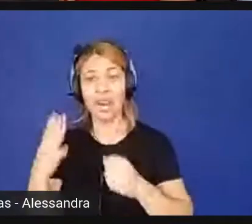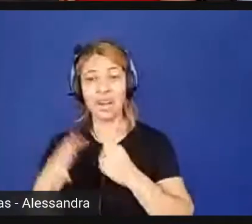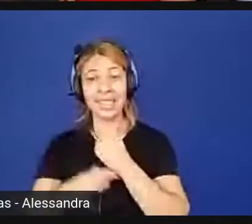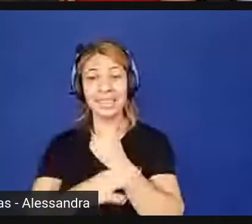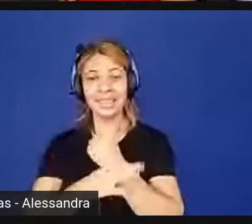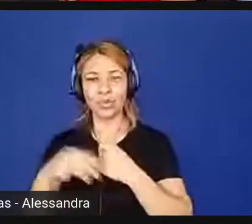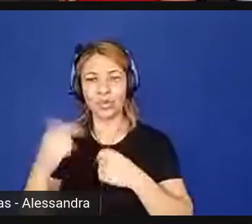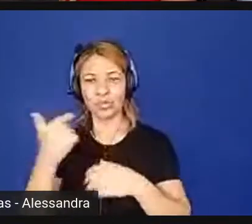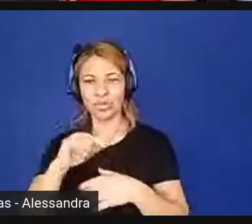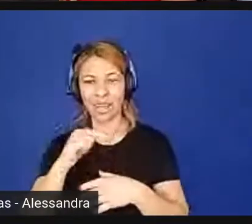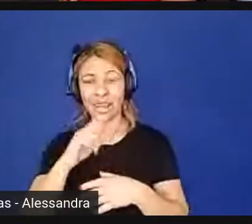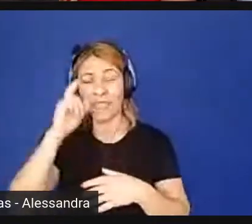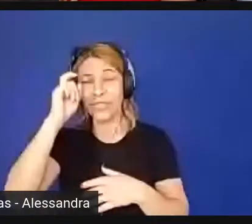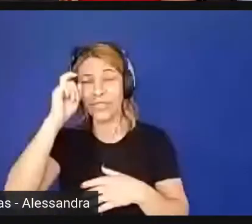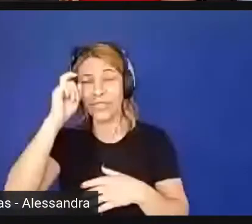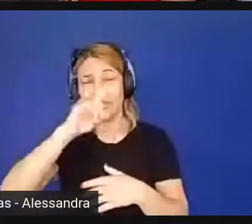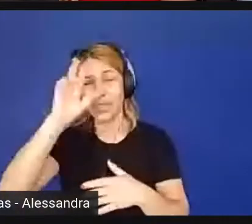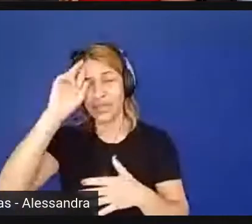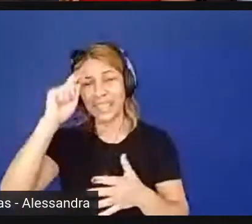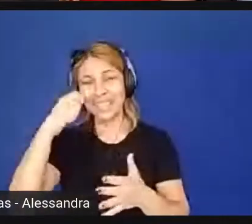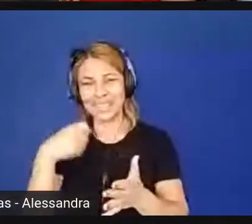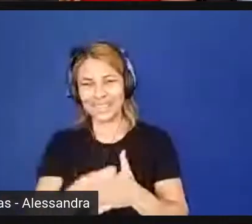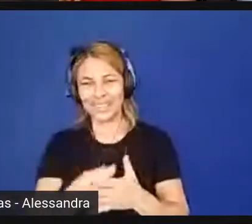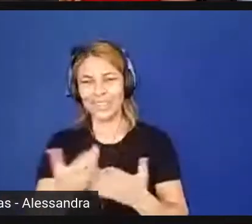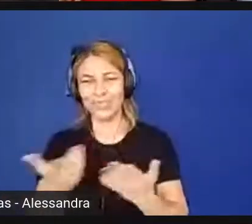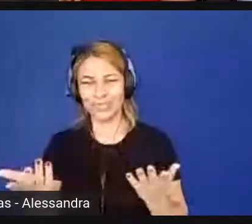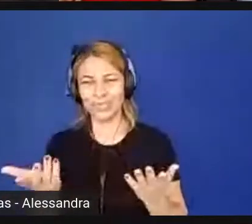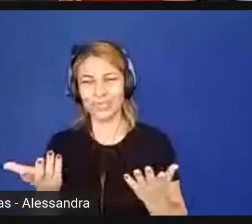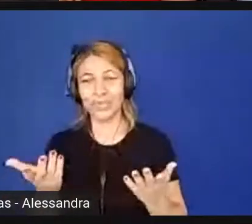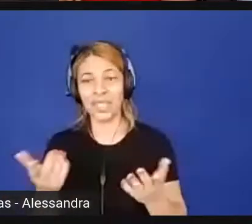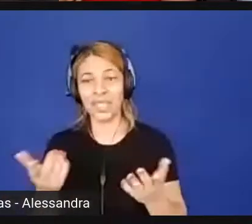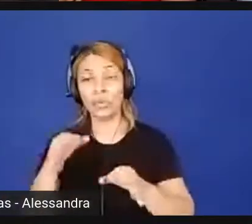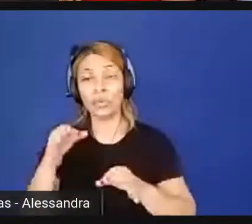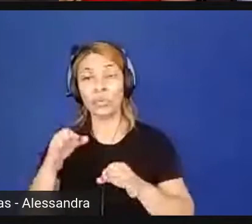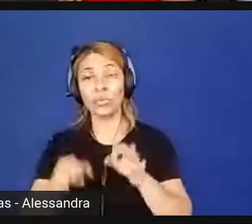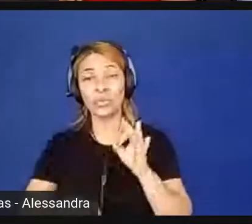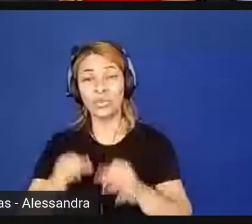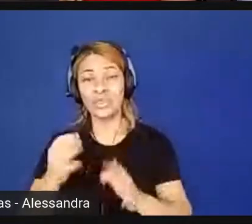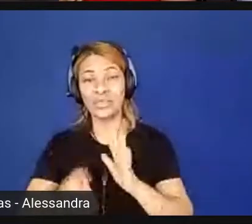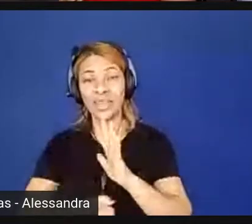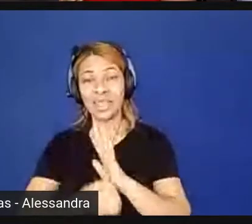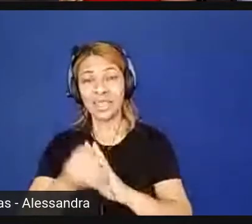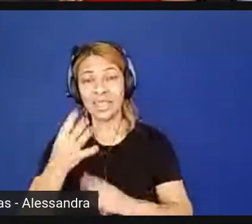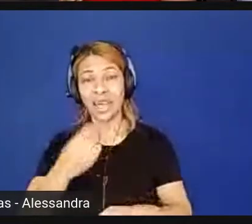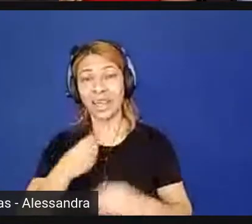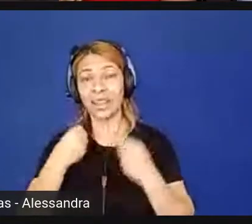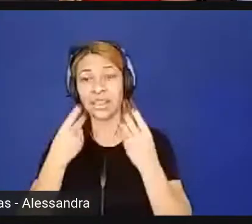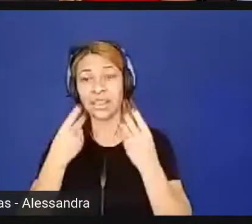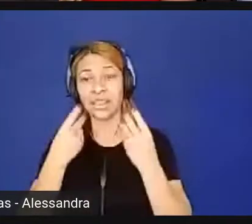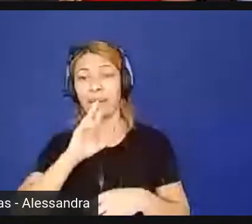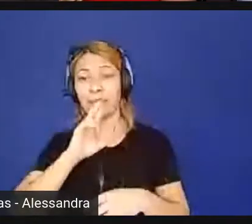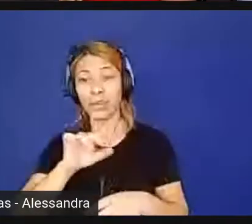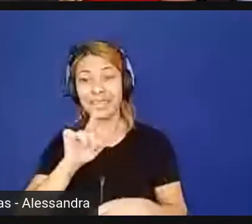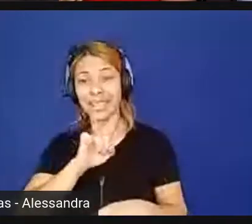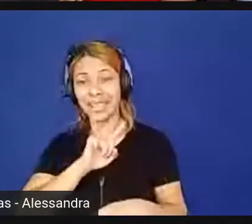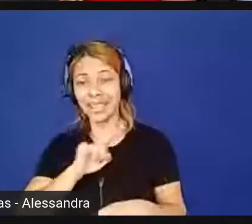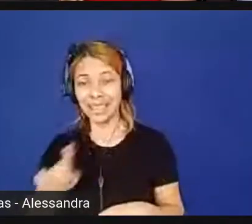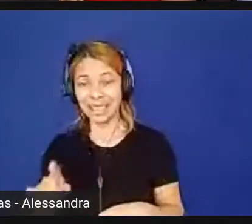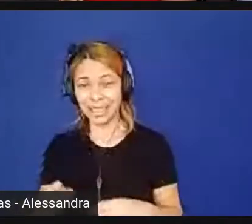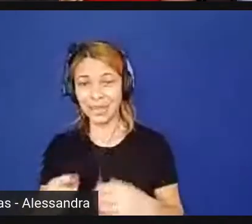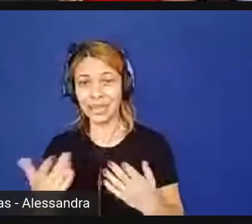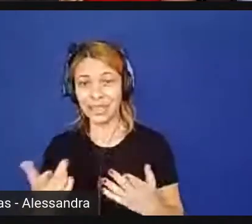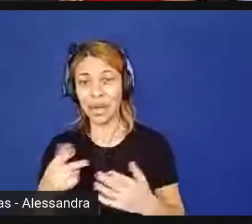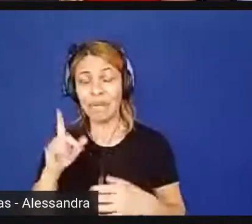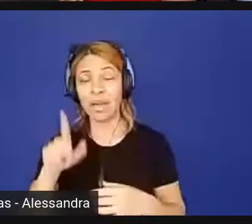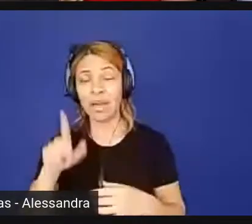fica difícil para o agente decidir com base num parecer desse. O jurídico, muitas vezes, é o órgão que dá ou não. Então, assim, é importante que